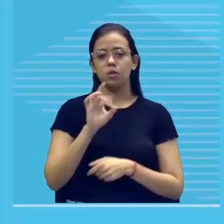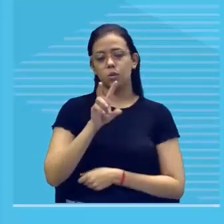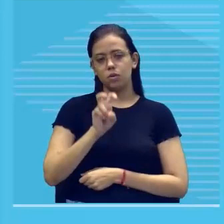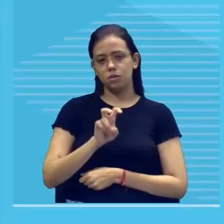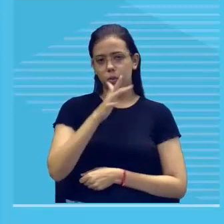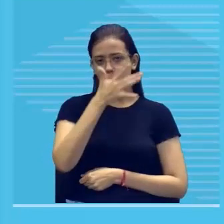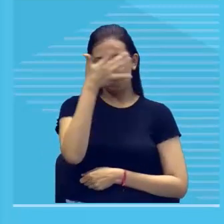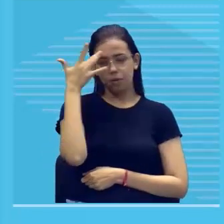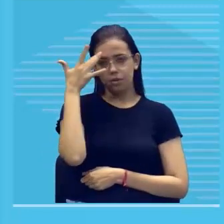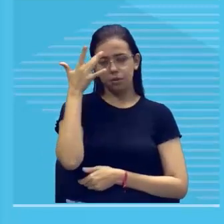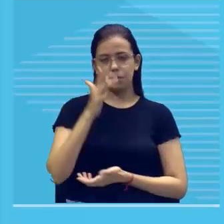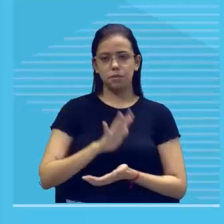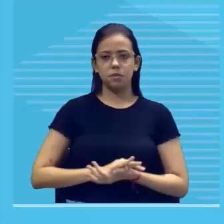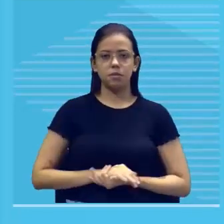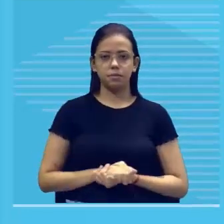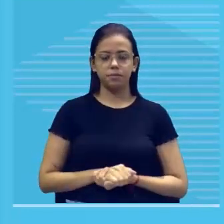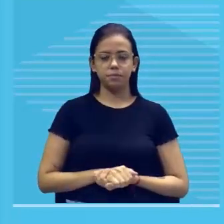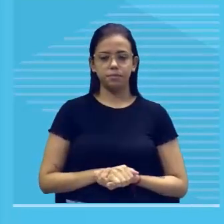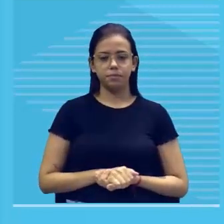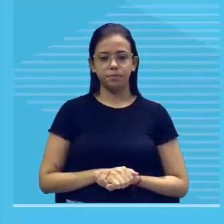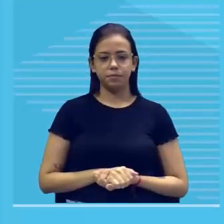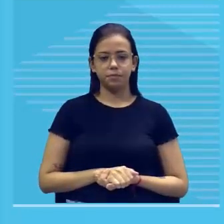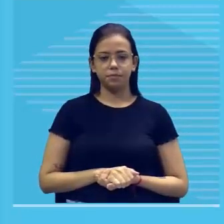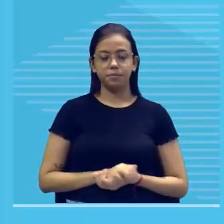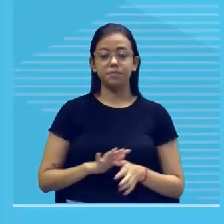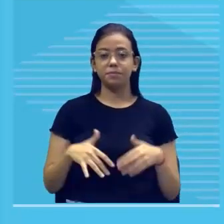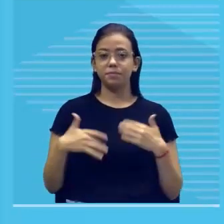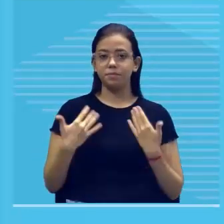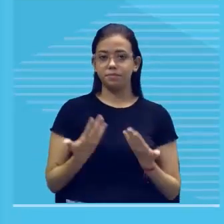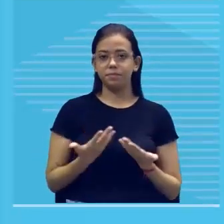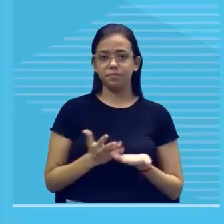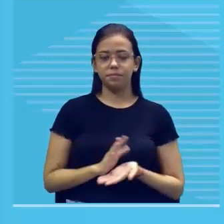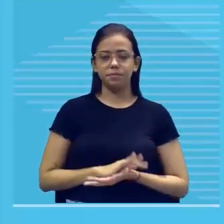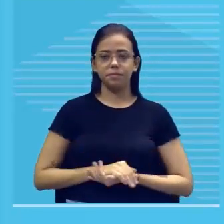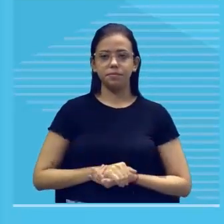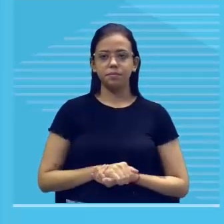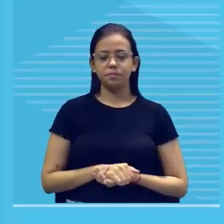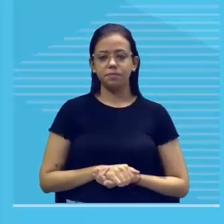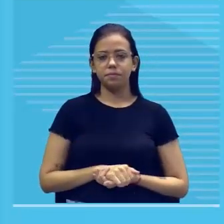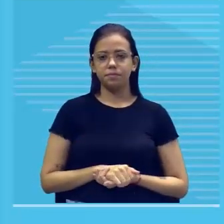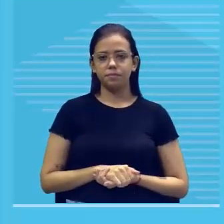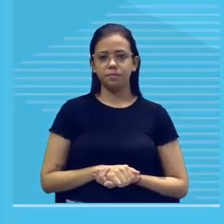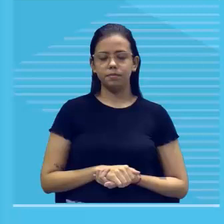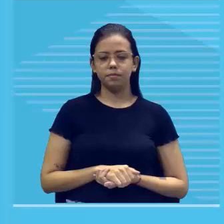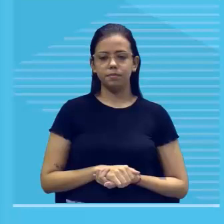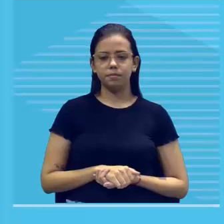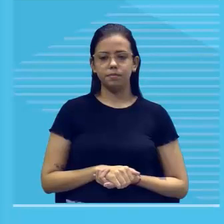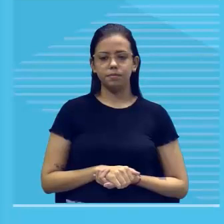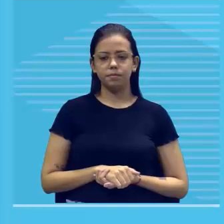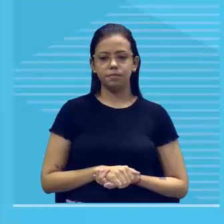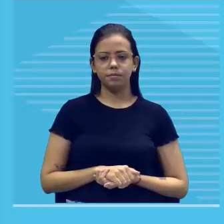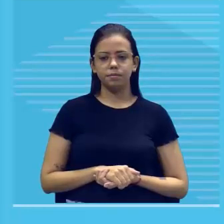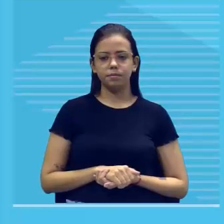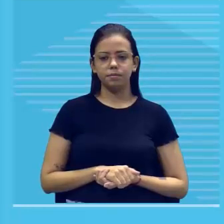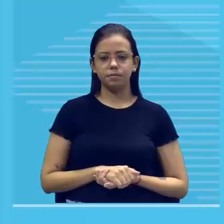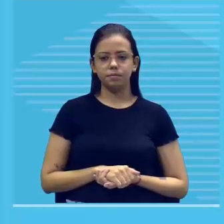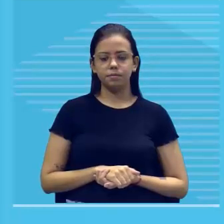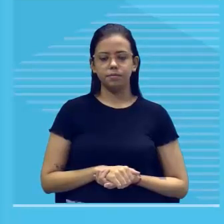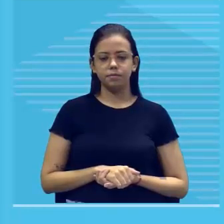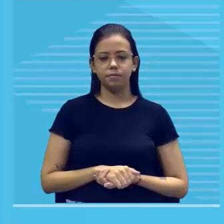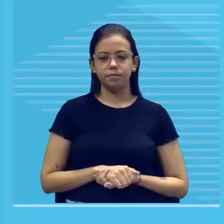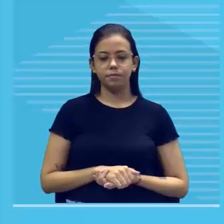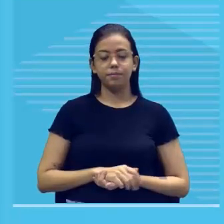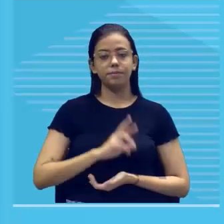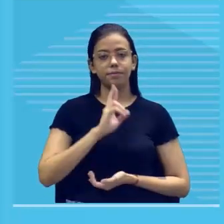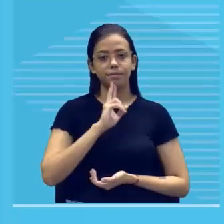cinco pedreiros Oi e aí E aí eu